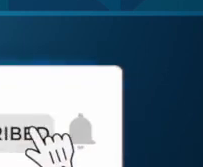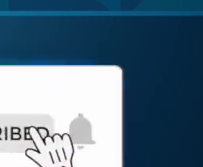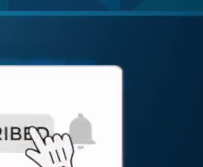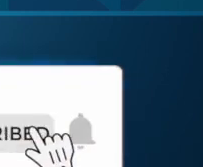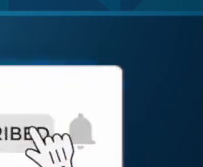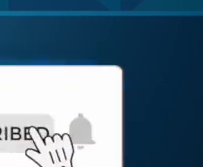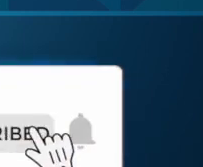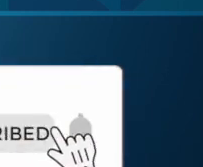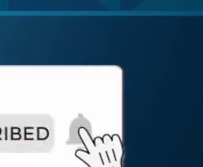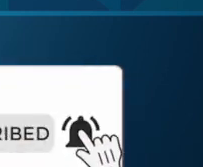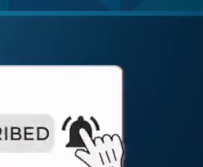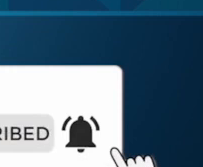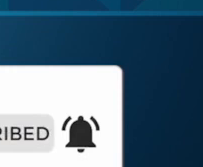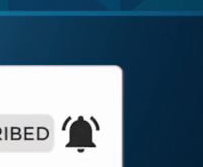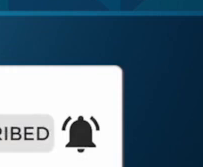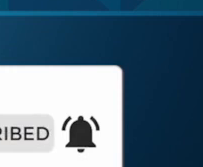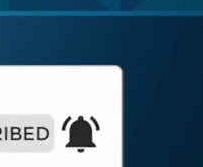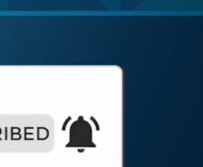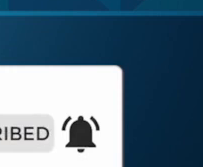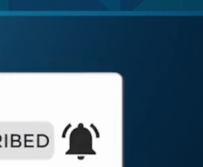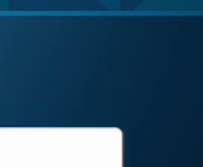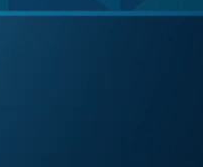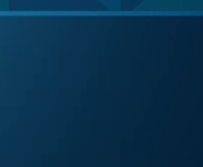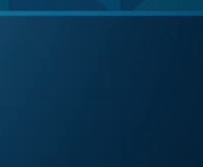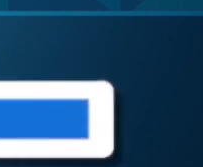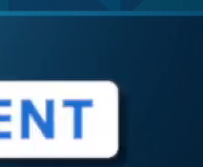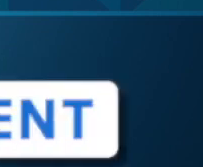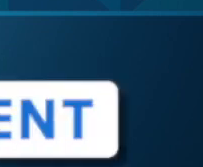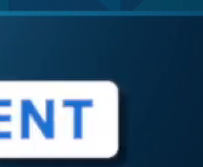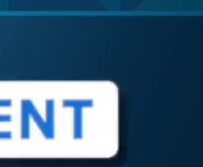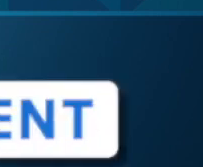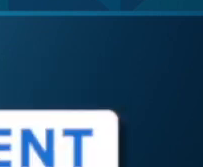canal RTTL, hanehang botão notificação.